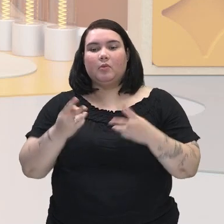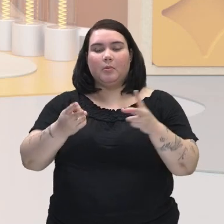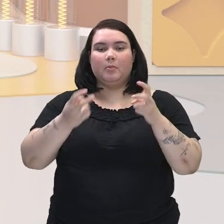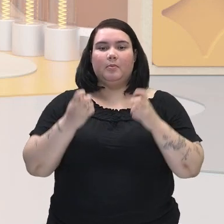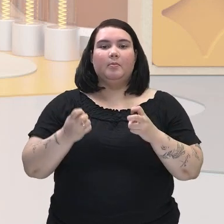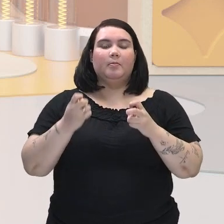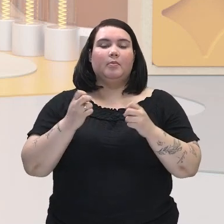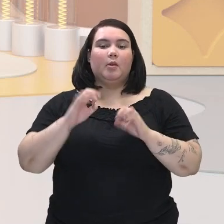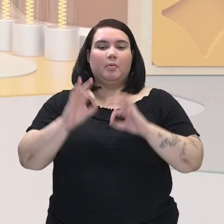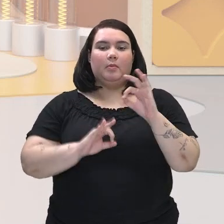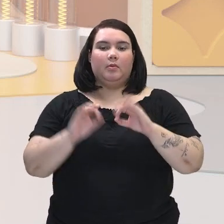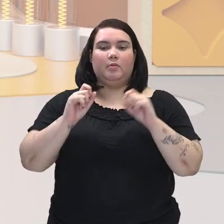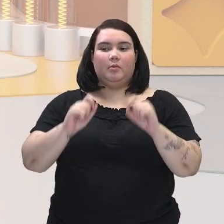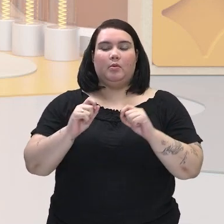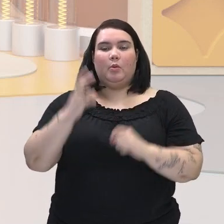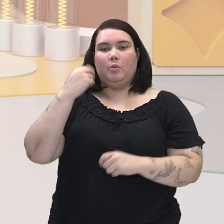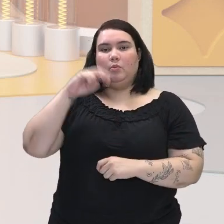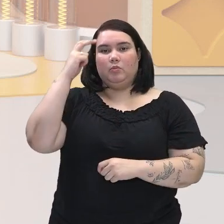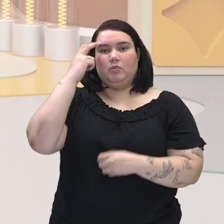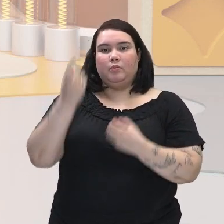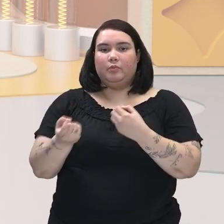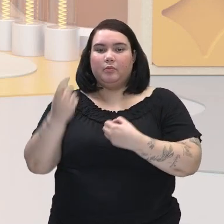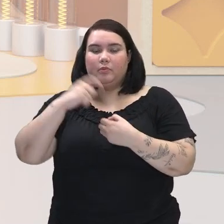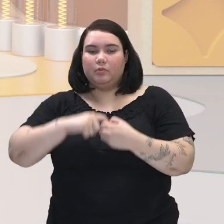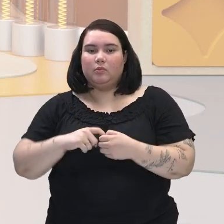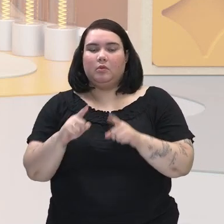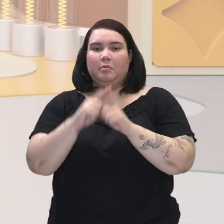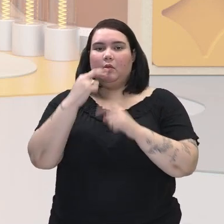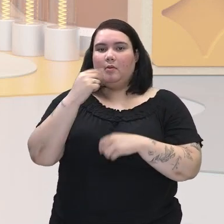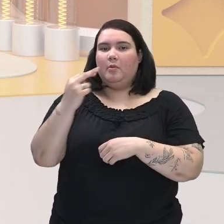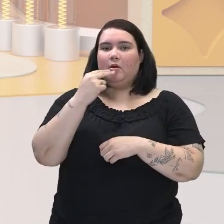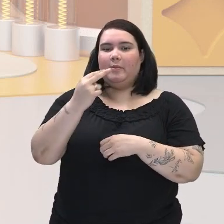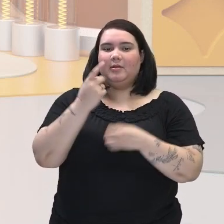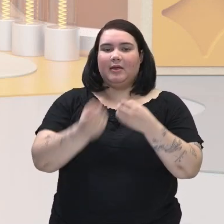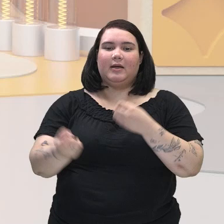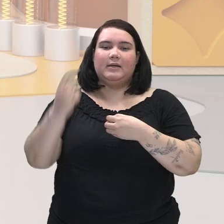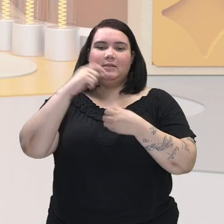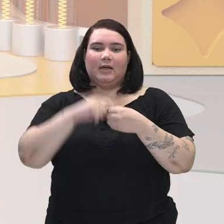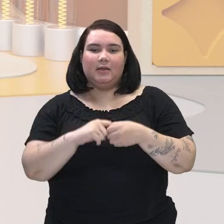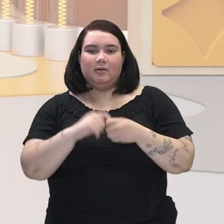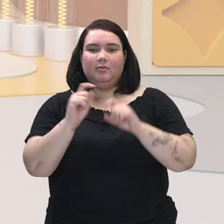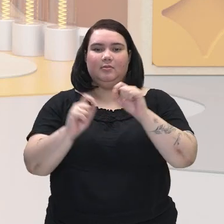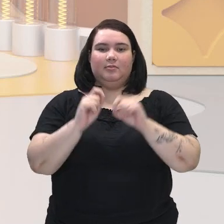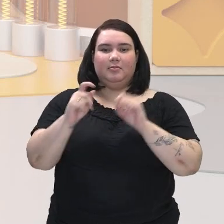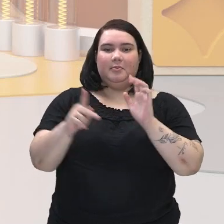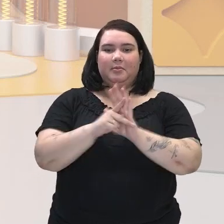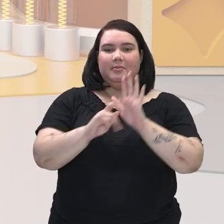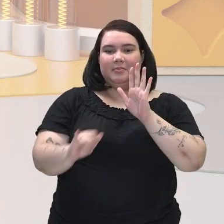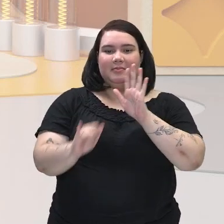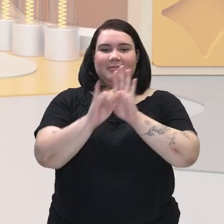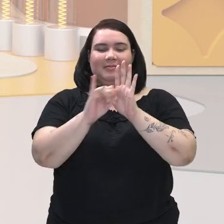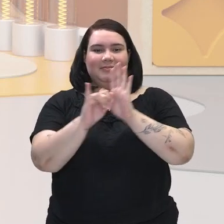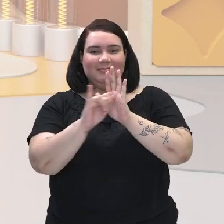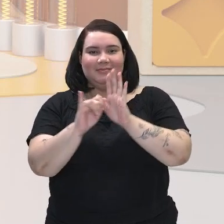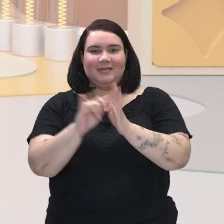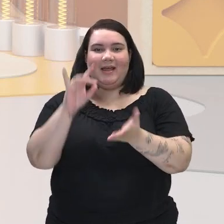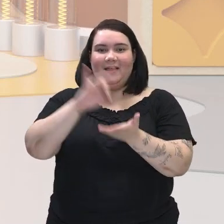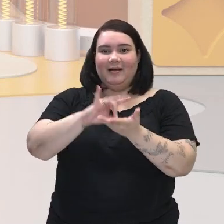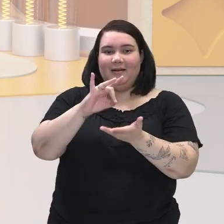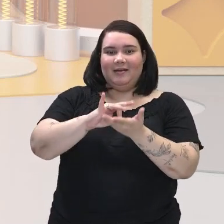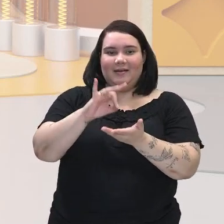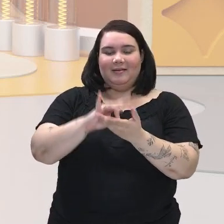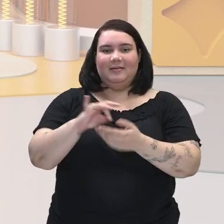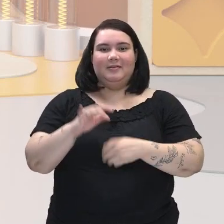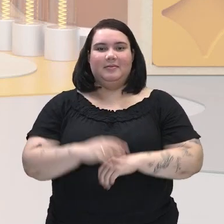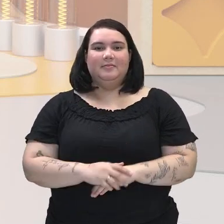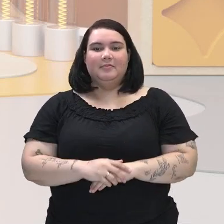processo de resgate de cultura, resgate da língua, afirmação de identidade também, não